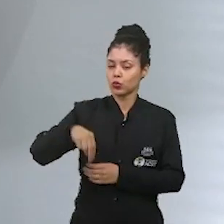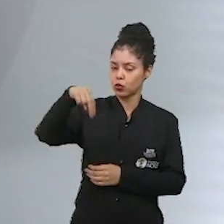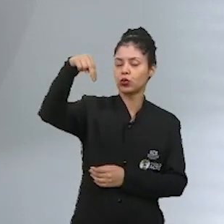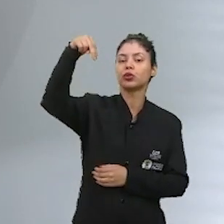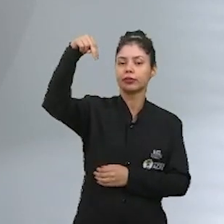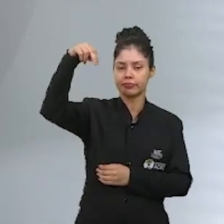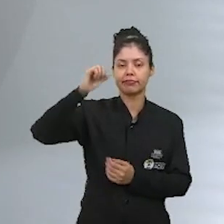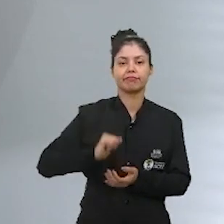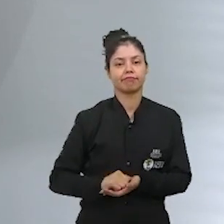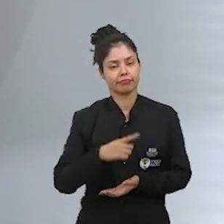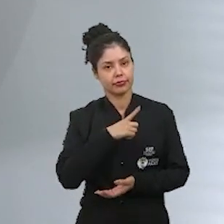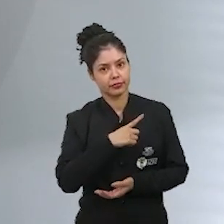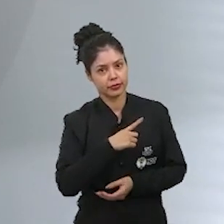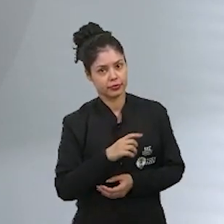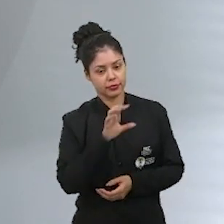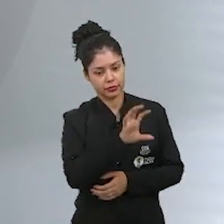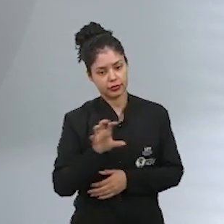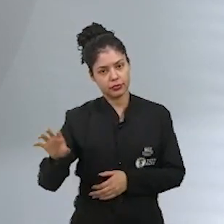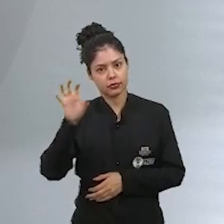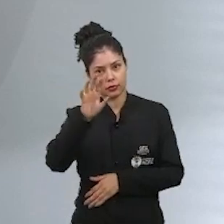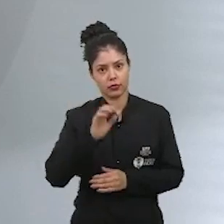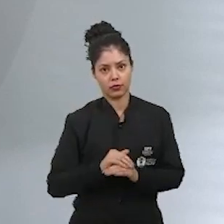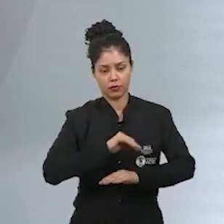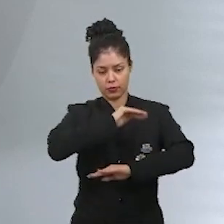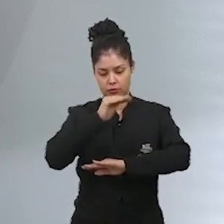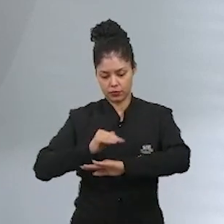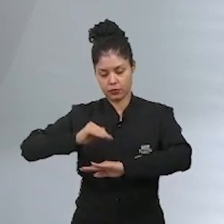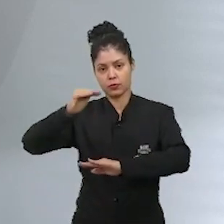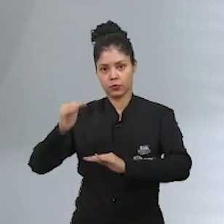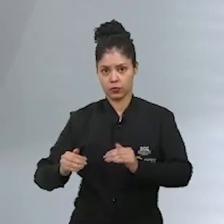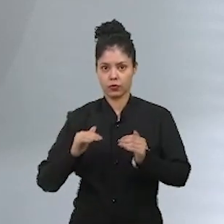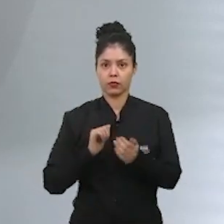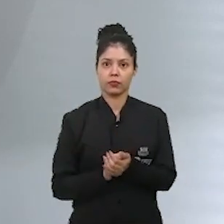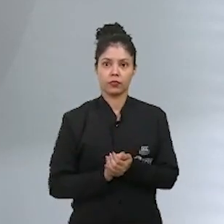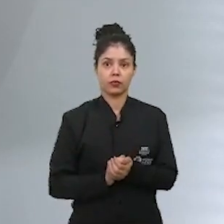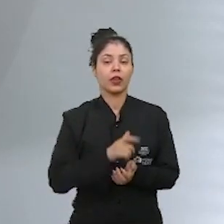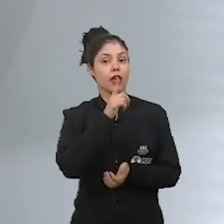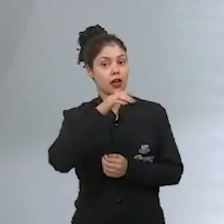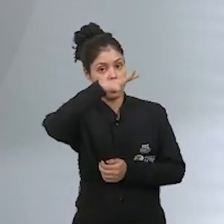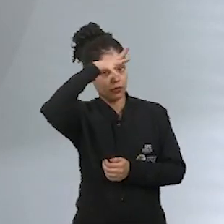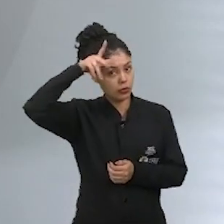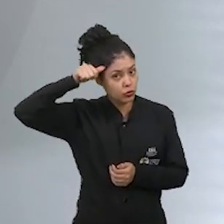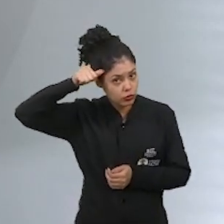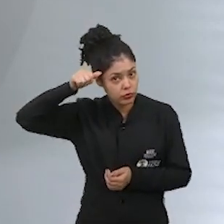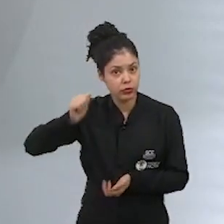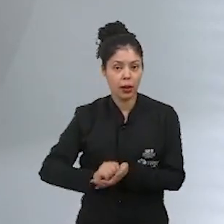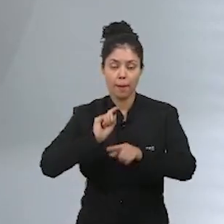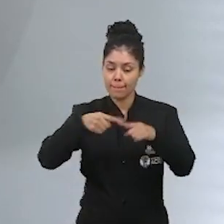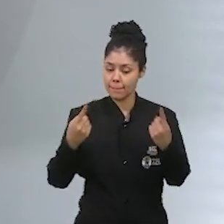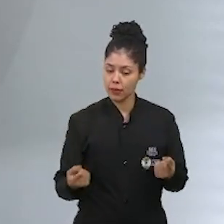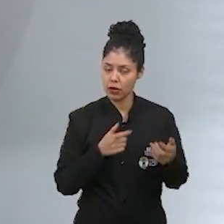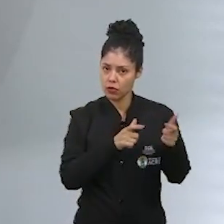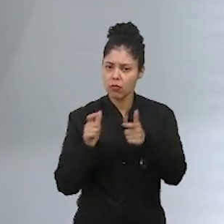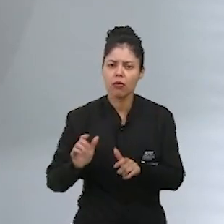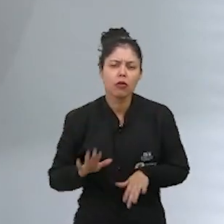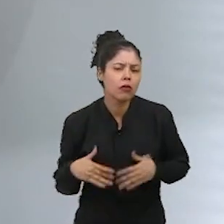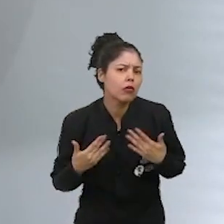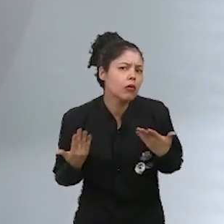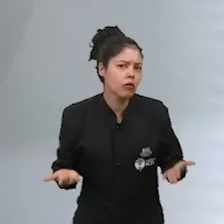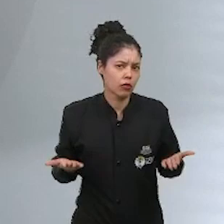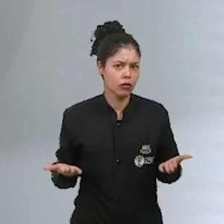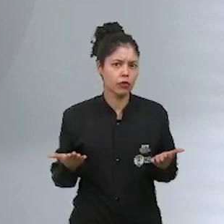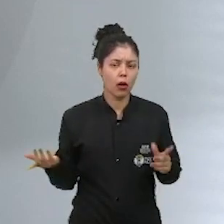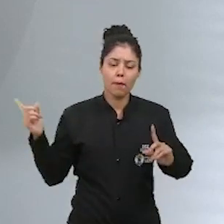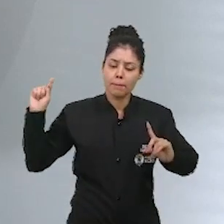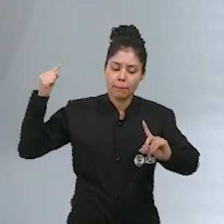norte, ela é uma região que o relevo é de planície e depressão amazônica. Tá? Mas quais são as áreas de planície? São as áreas